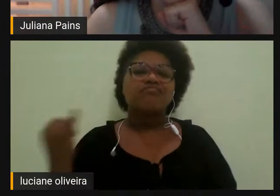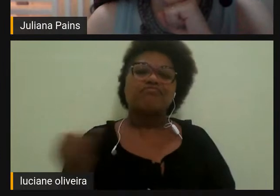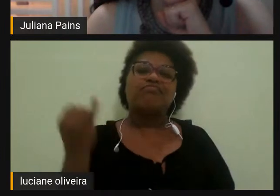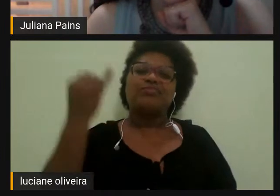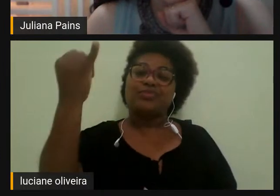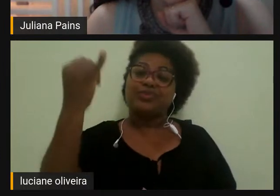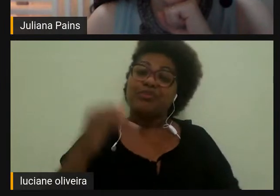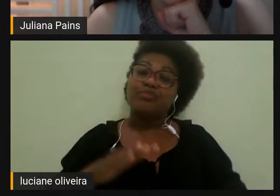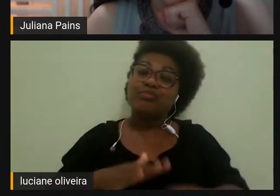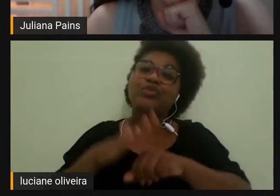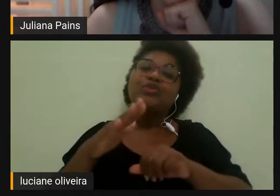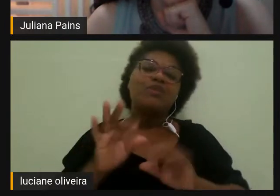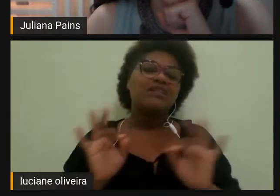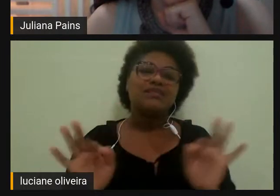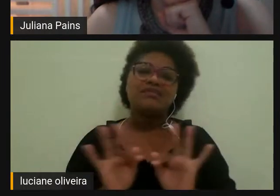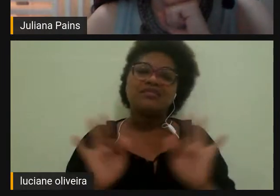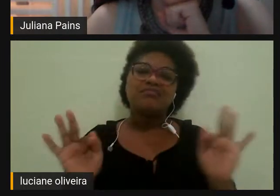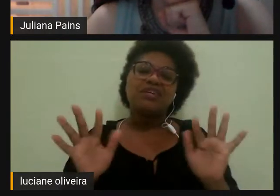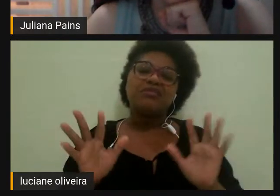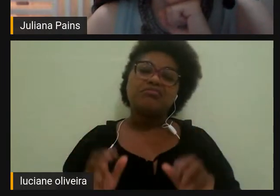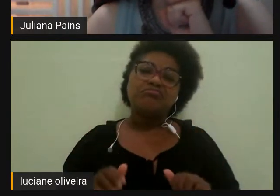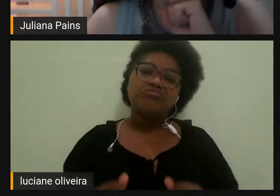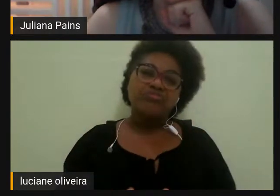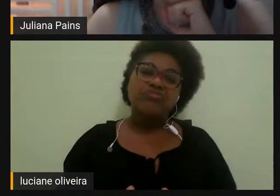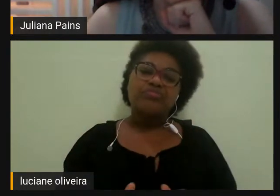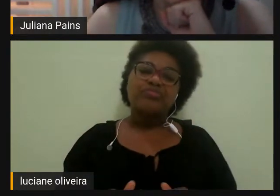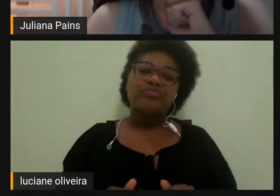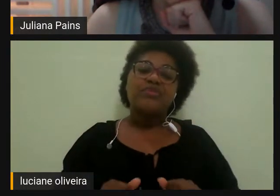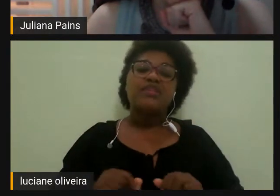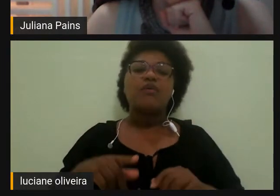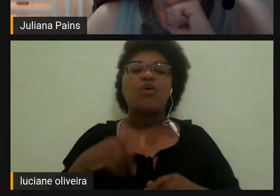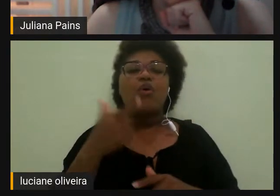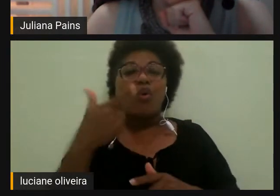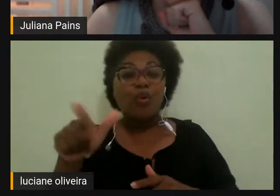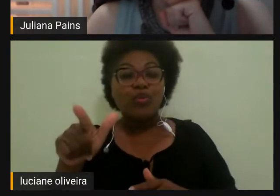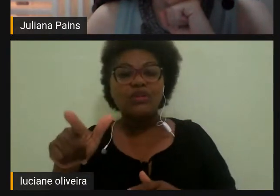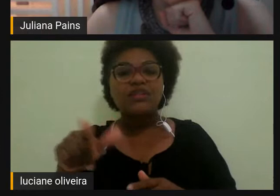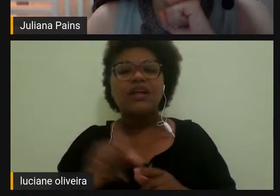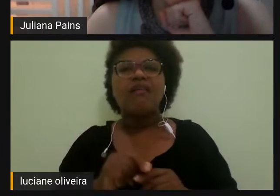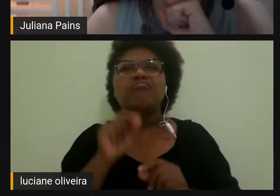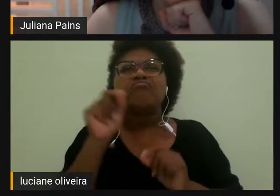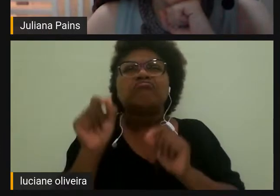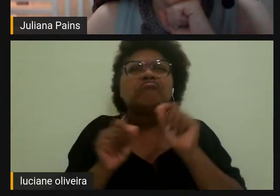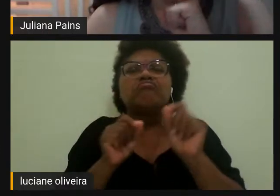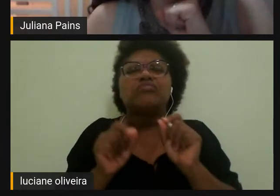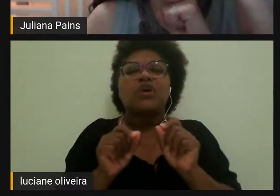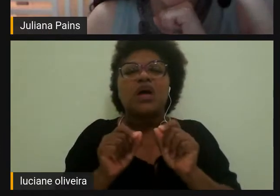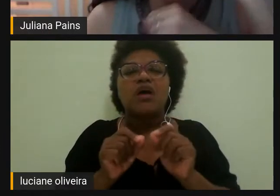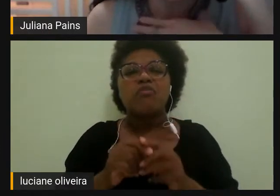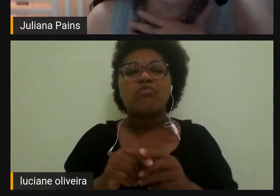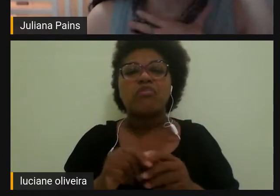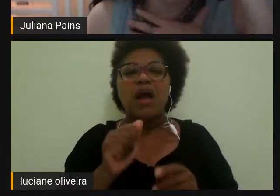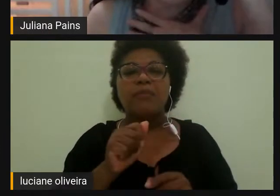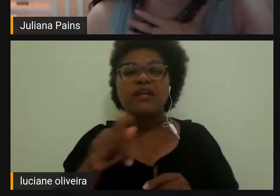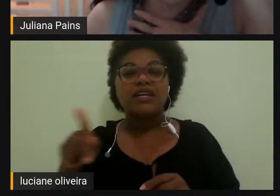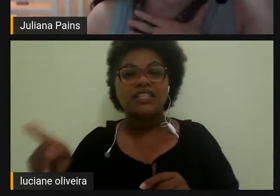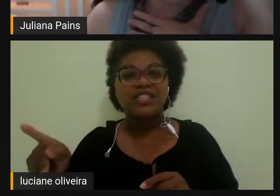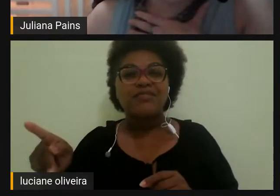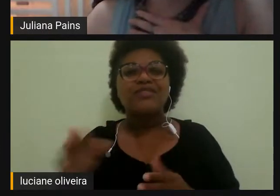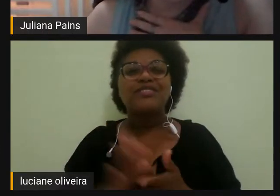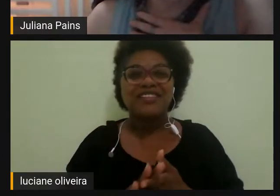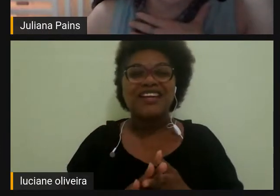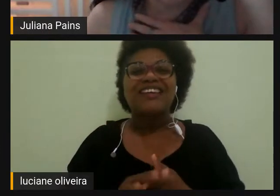multa que estão bem interessante também que tem um tem um aplicativo que se chama be my eyes seja meus olhos